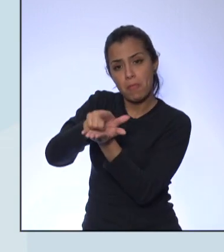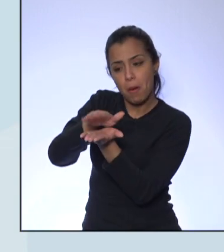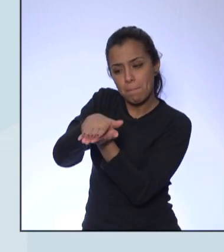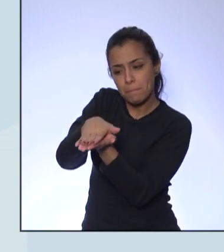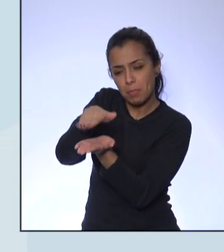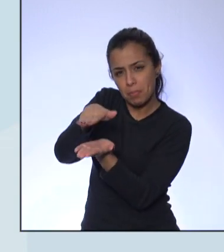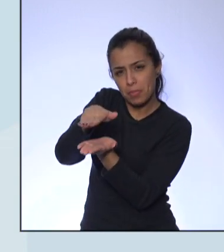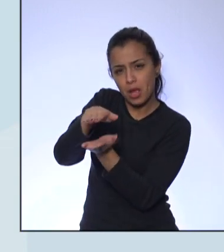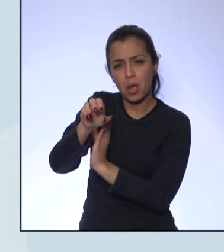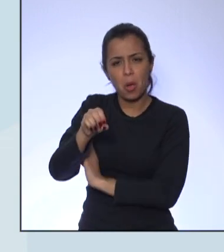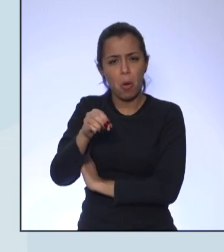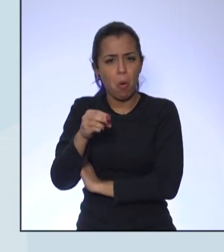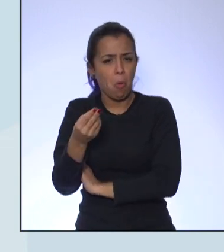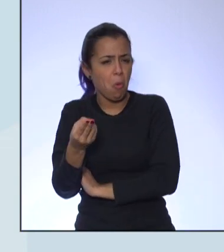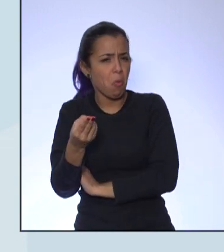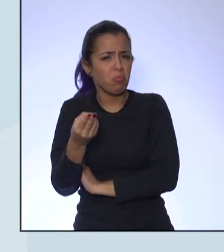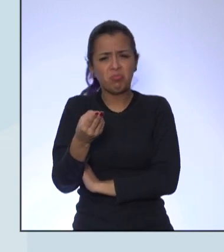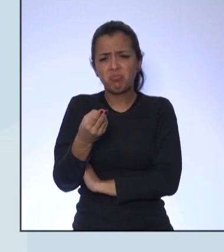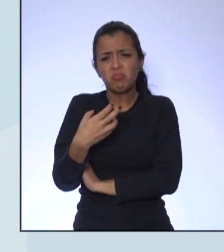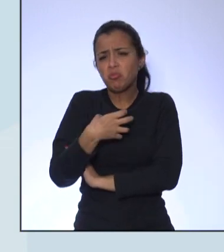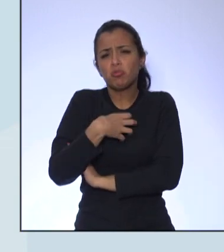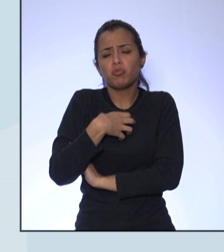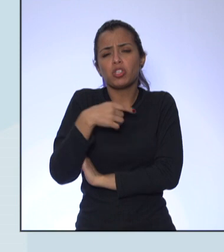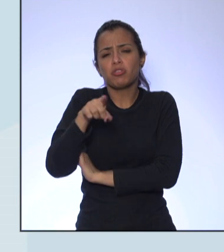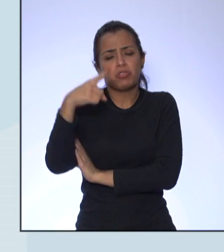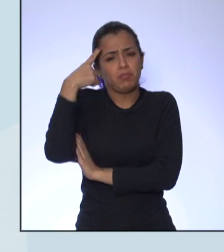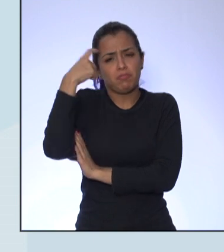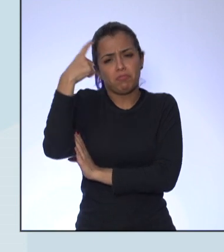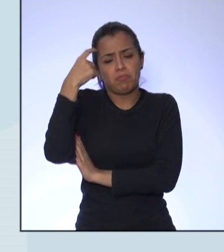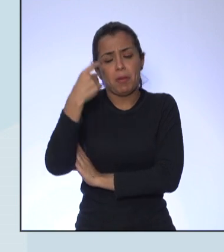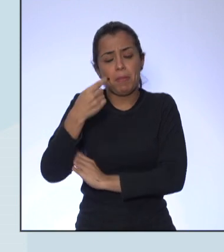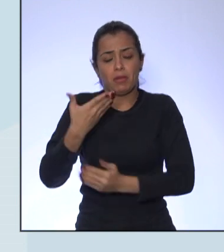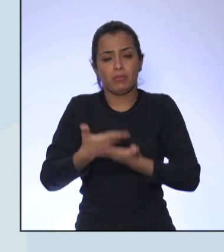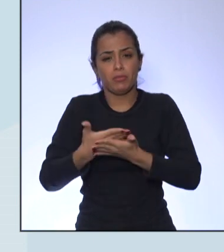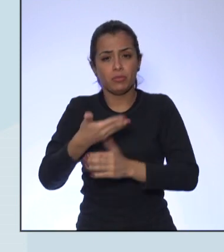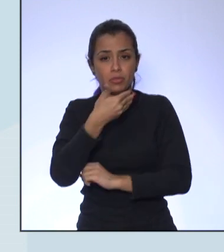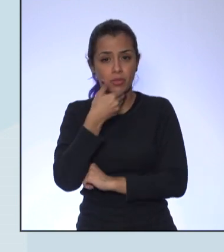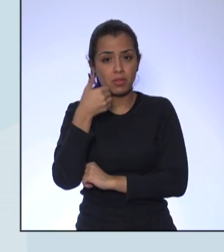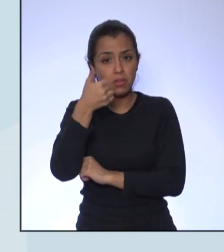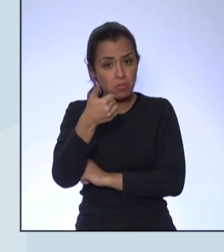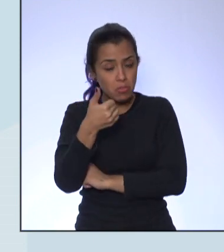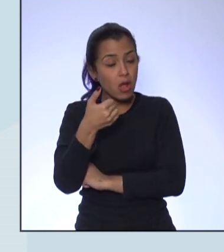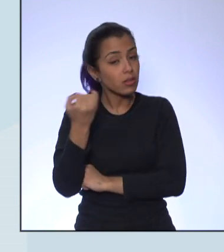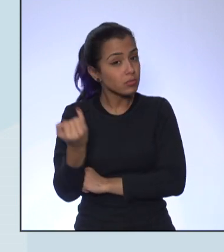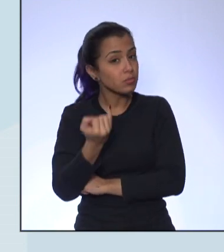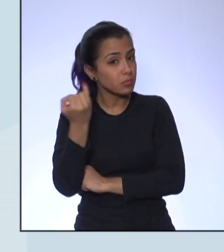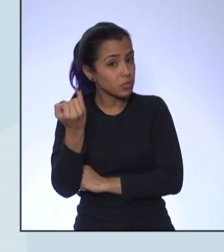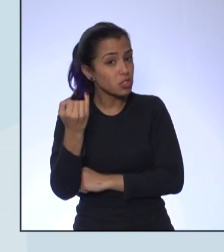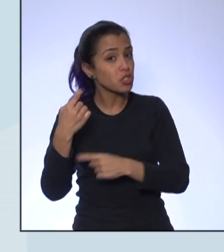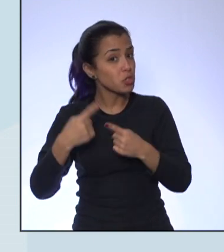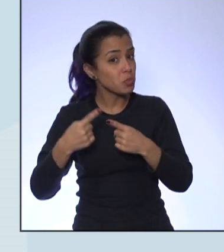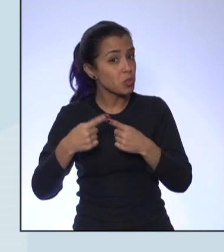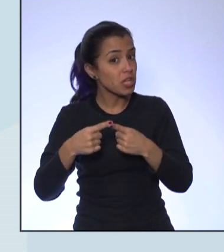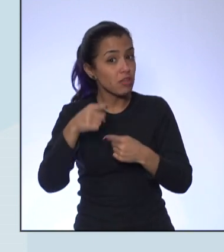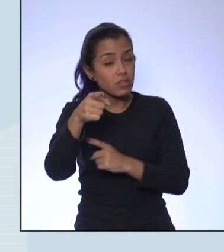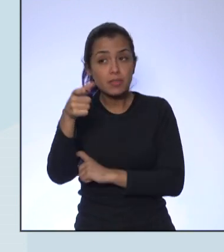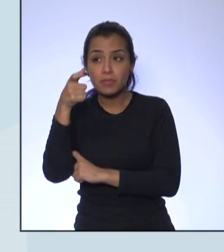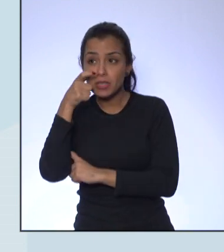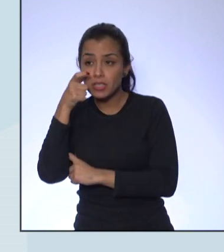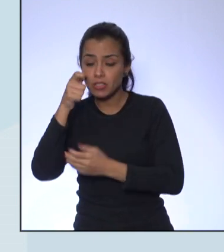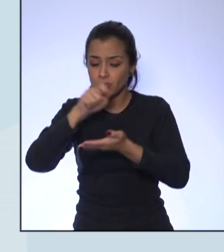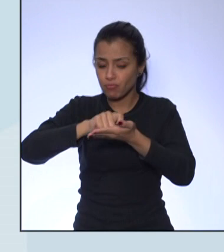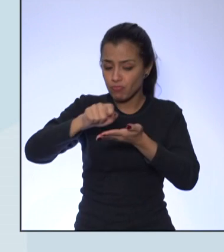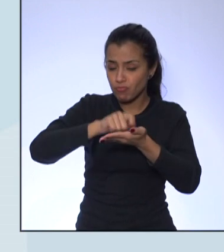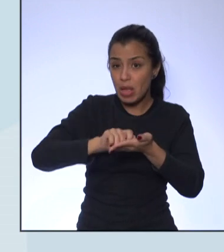podem ser num esquema que vocês elaboraram para estudos. O que é muito relevante, que essas anotações elas tenham data,